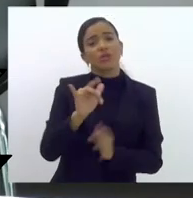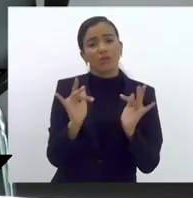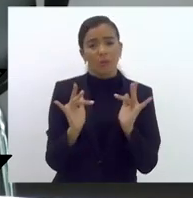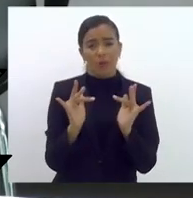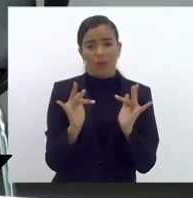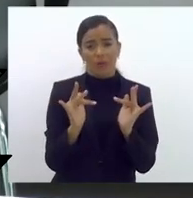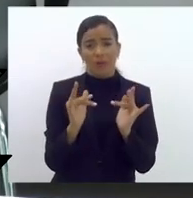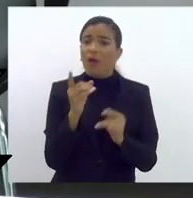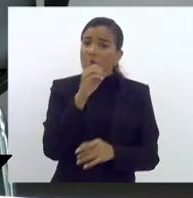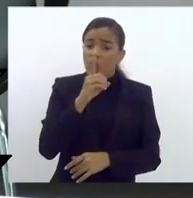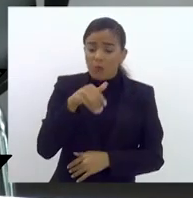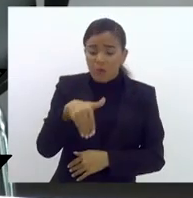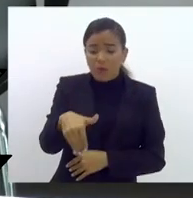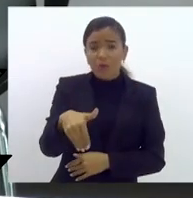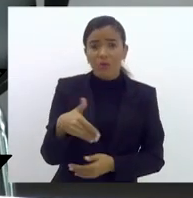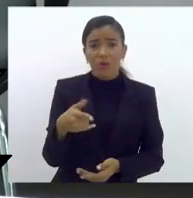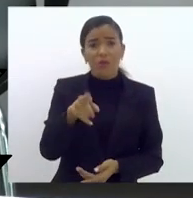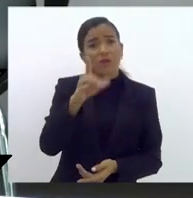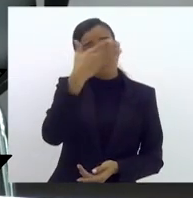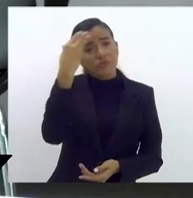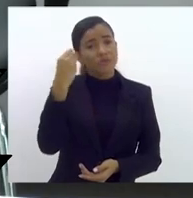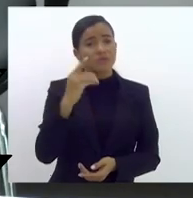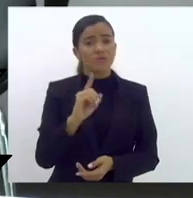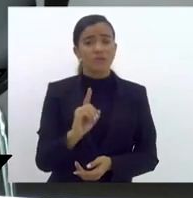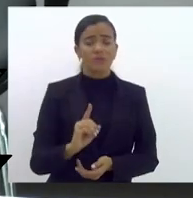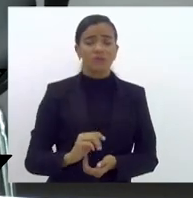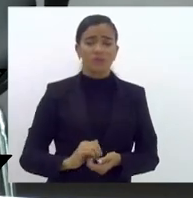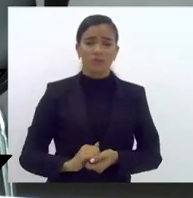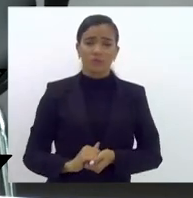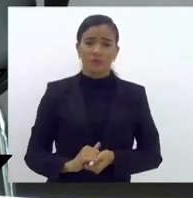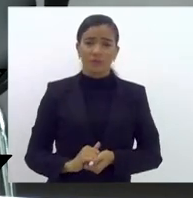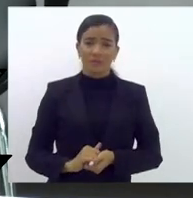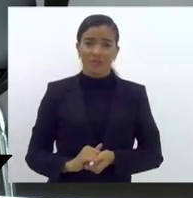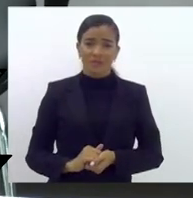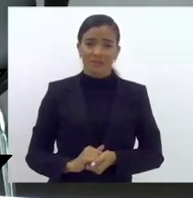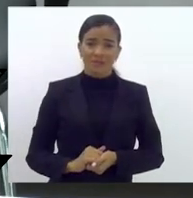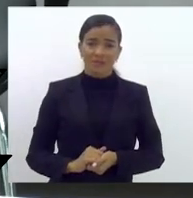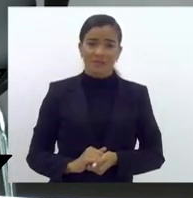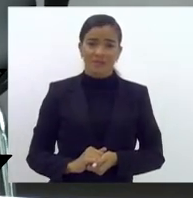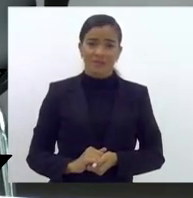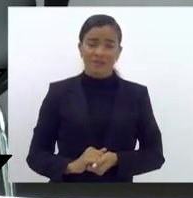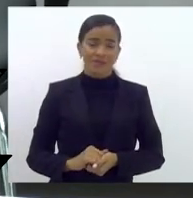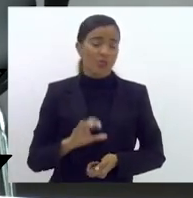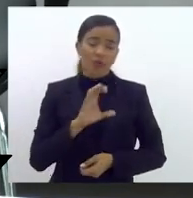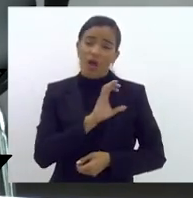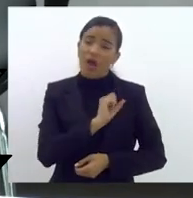é domingo essa pessoa não se esquecer vou lembrar do dia 12